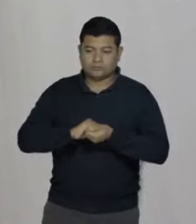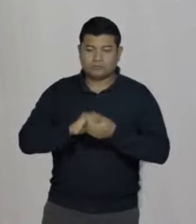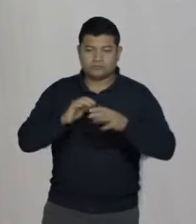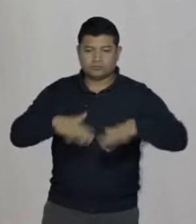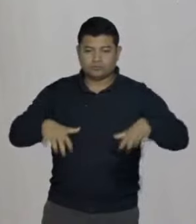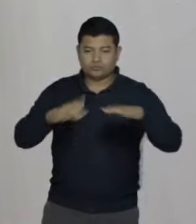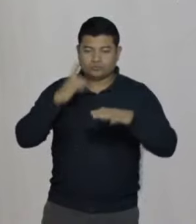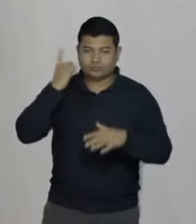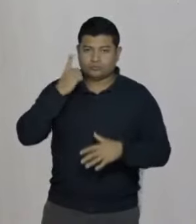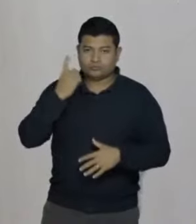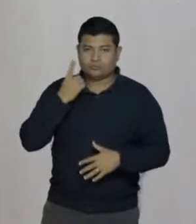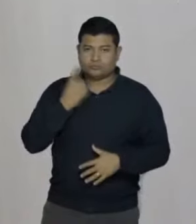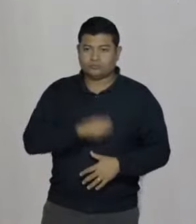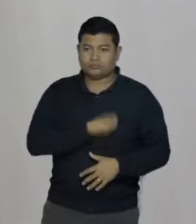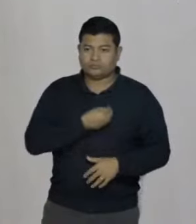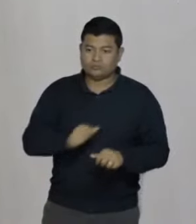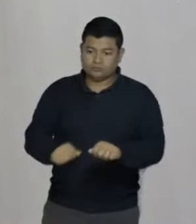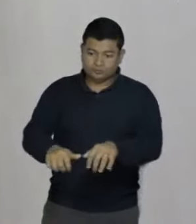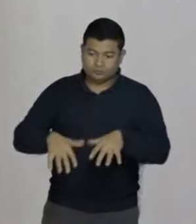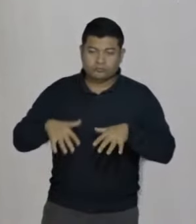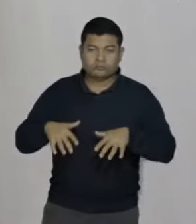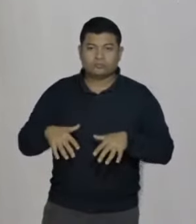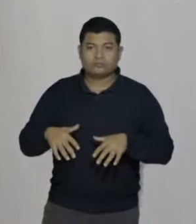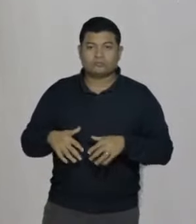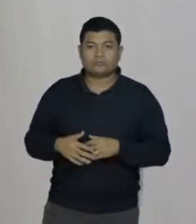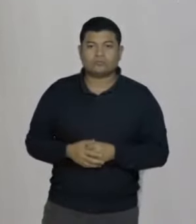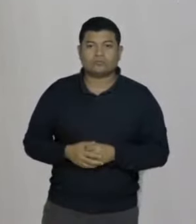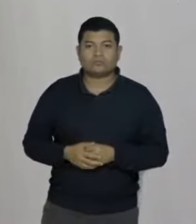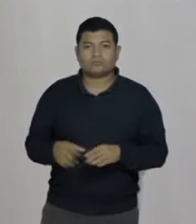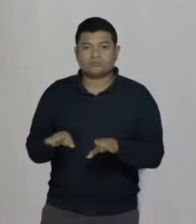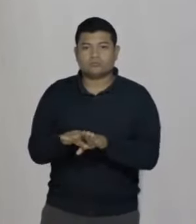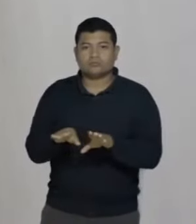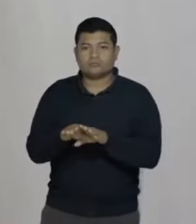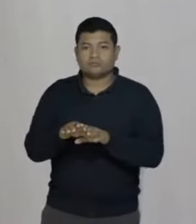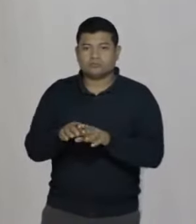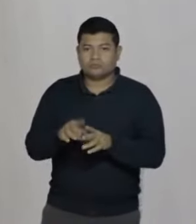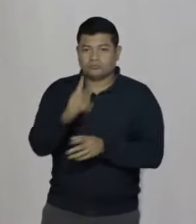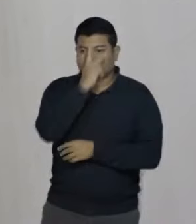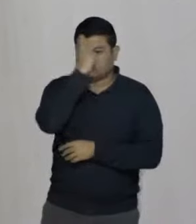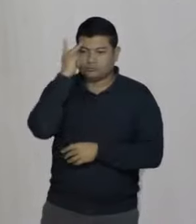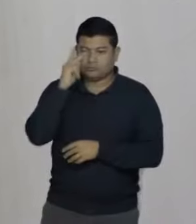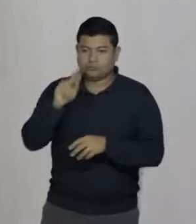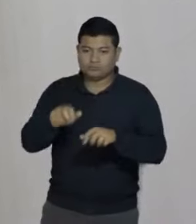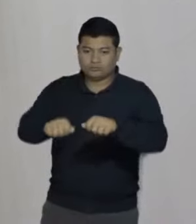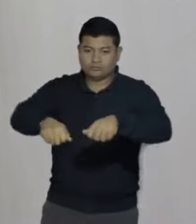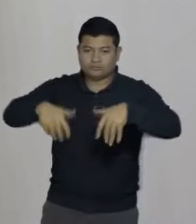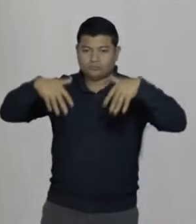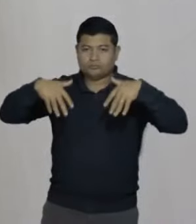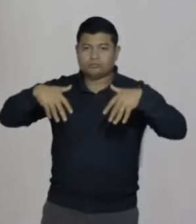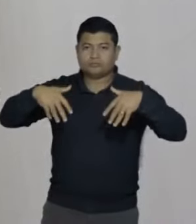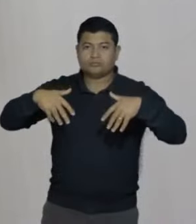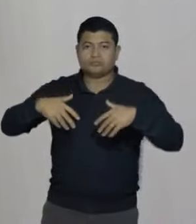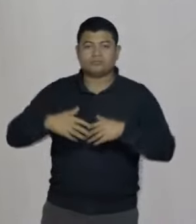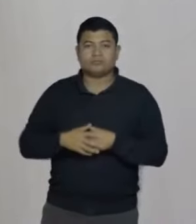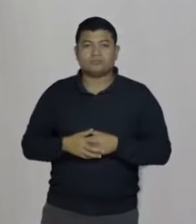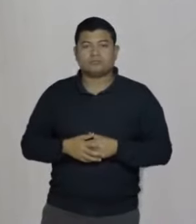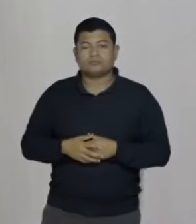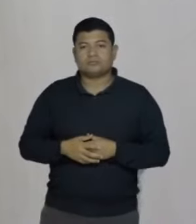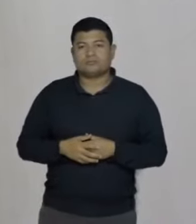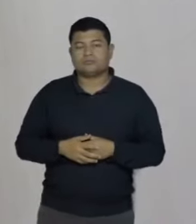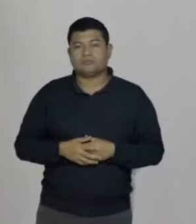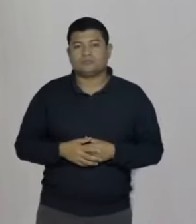permanecem conosco no plenário fazer um cumprimento as pessoas que ocupam aqui as Galerias também o registro a presença do nosso amigo